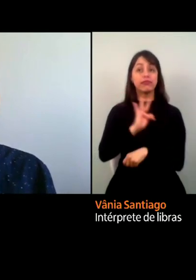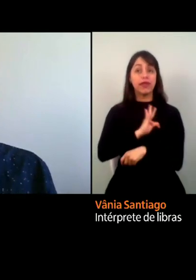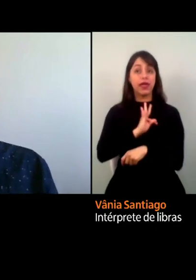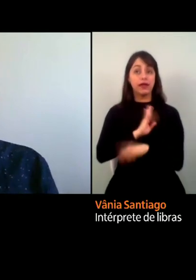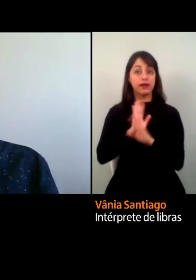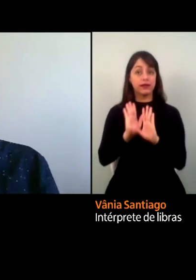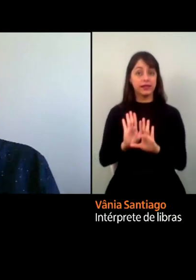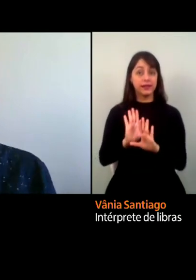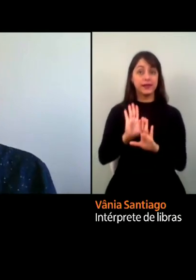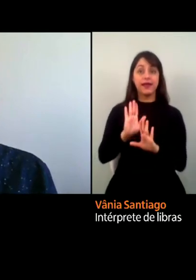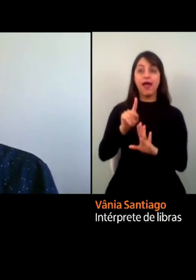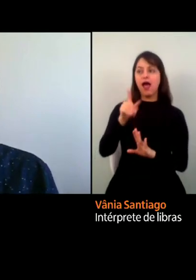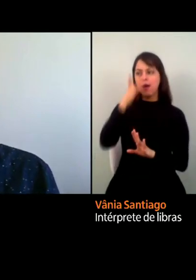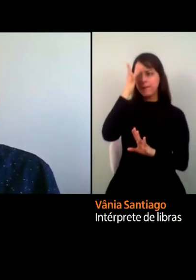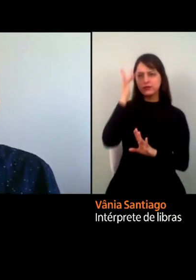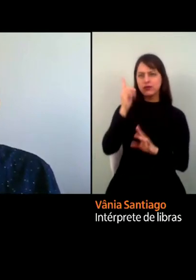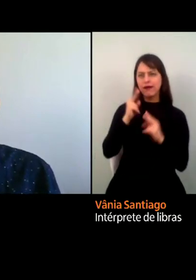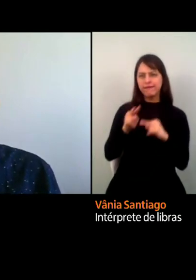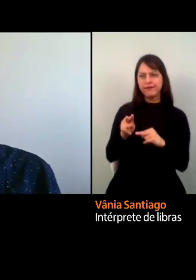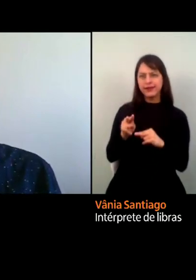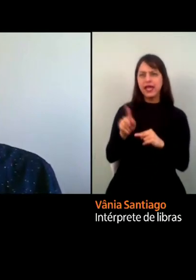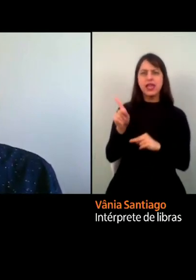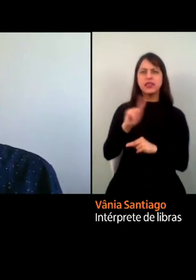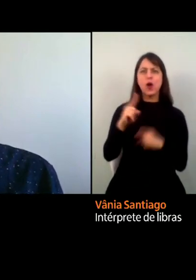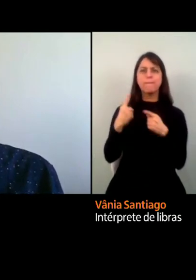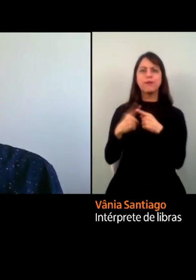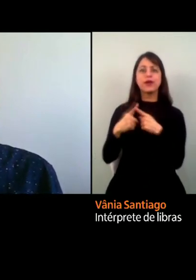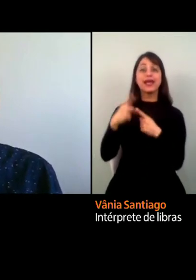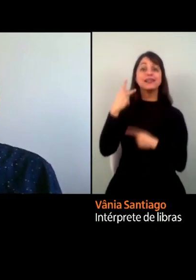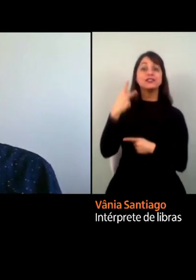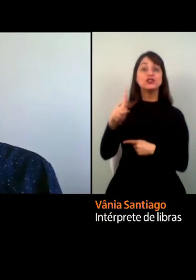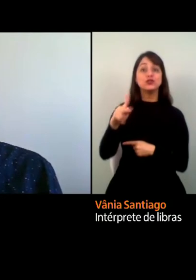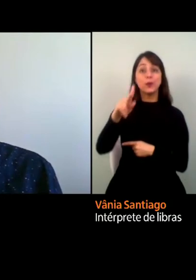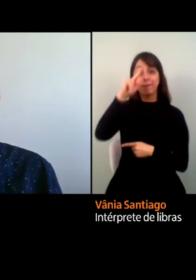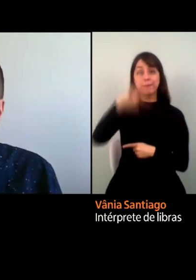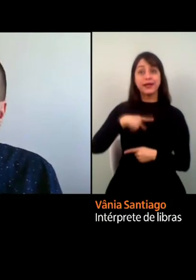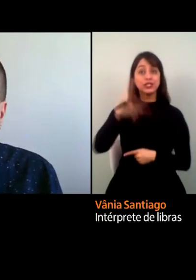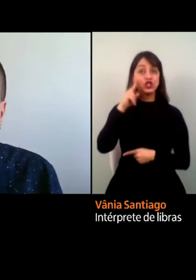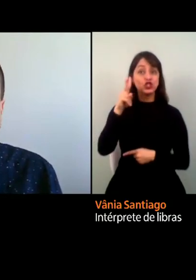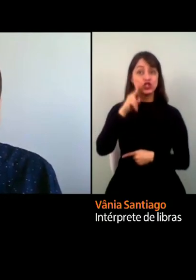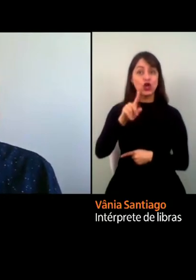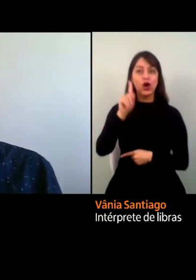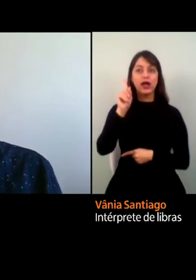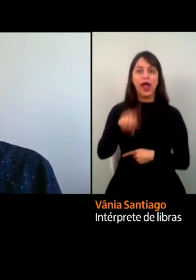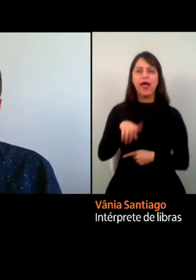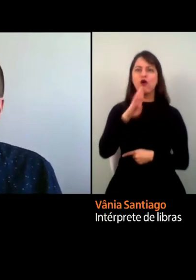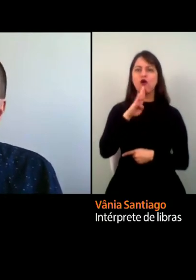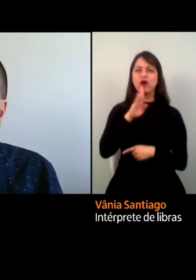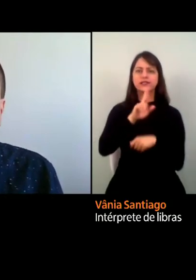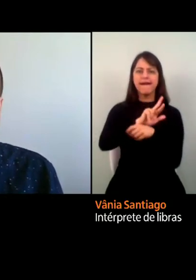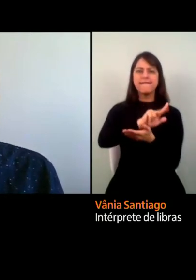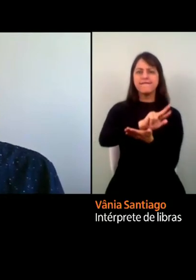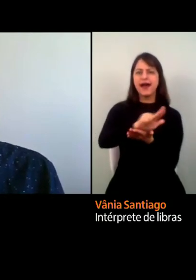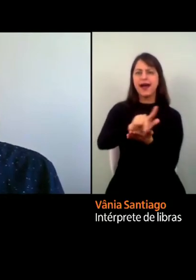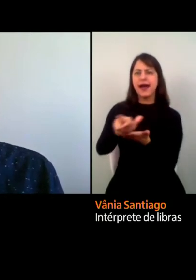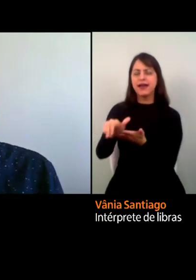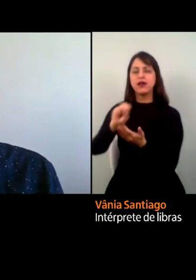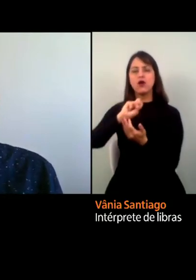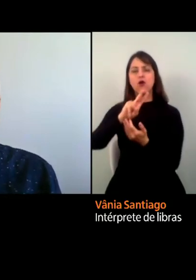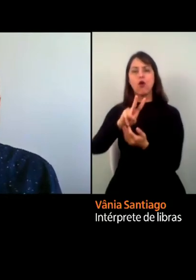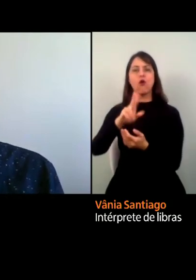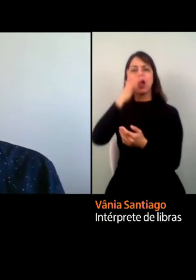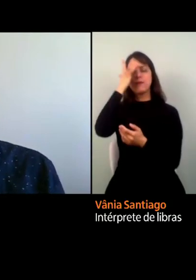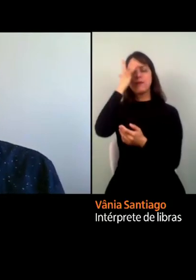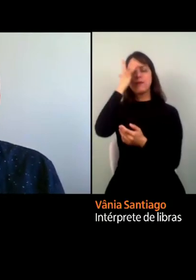míticas. Mas não porque sua veleidade multidisciplinar ou multimediática atestasse falta